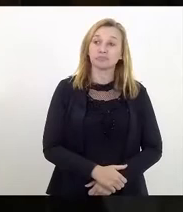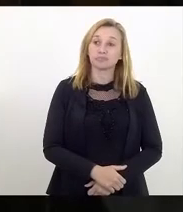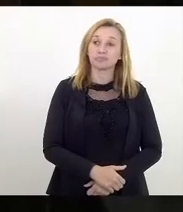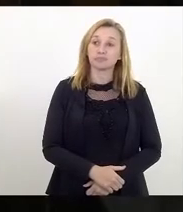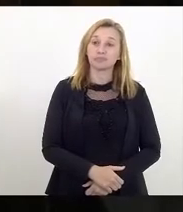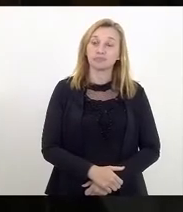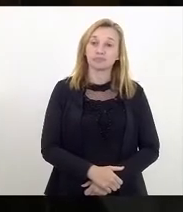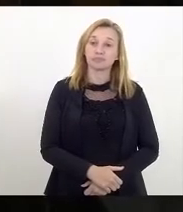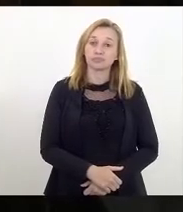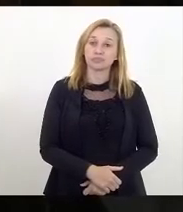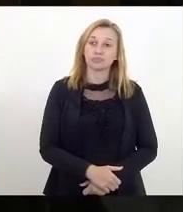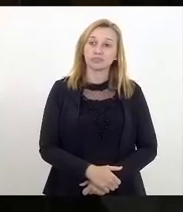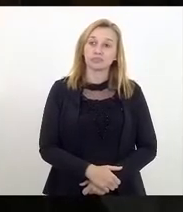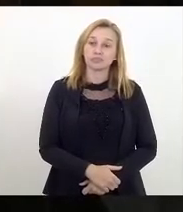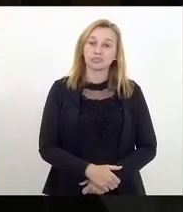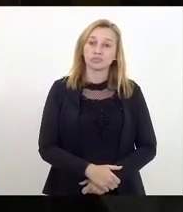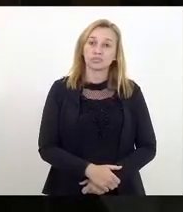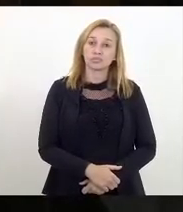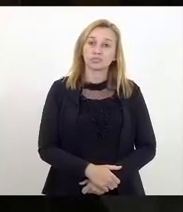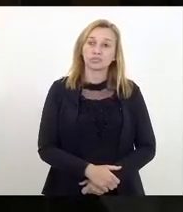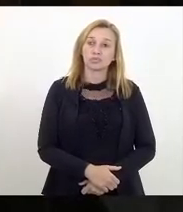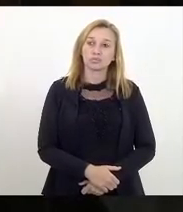que no ano de